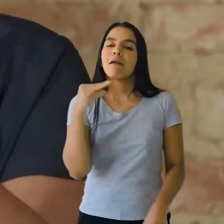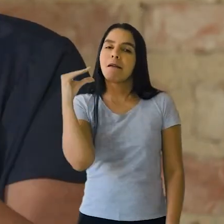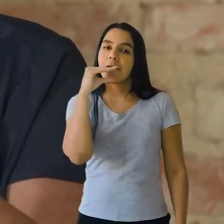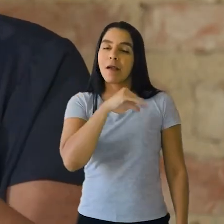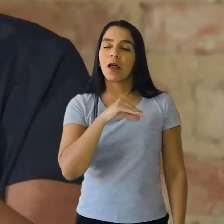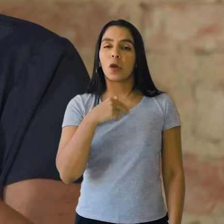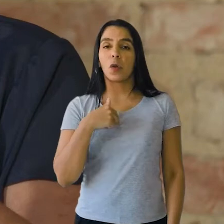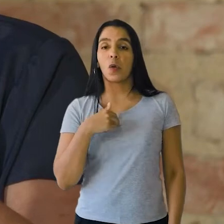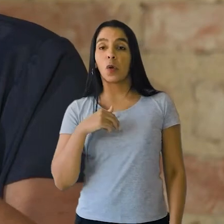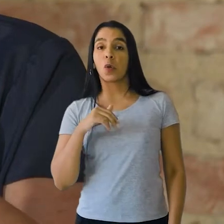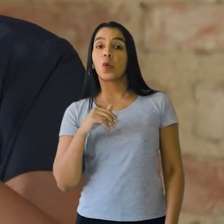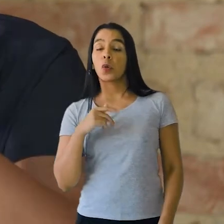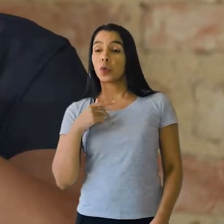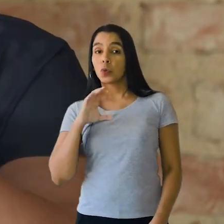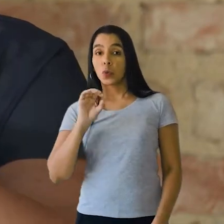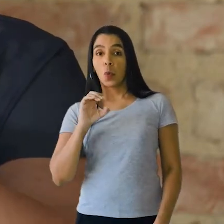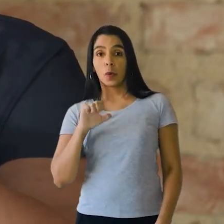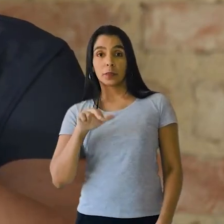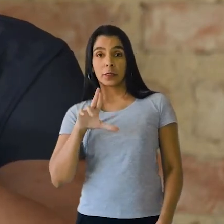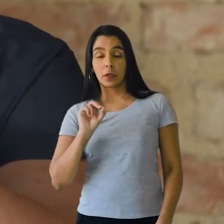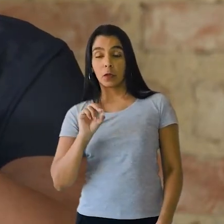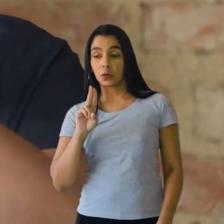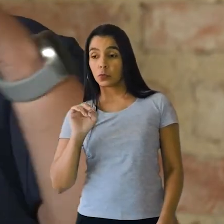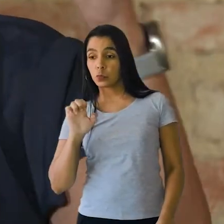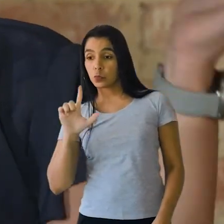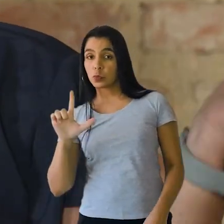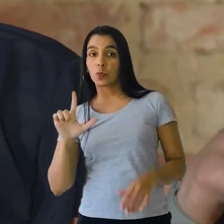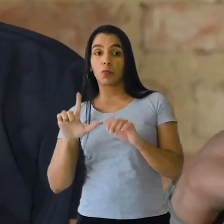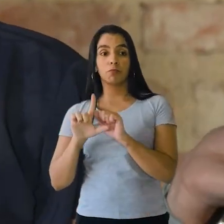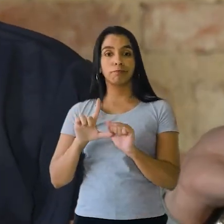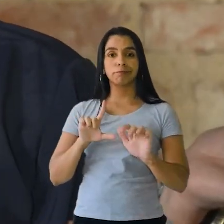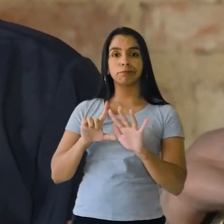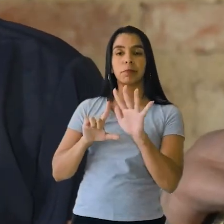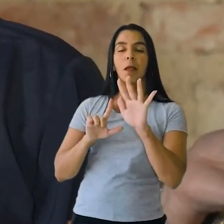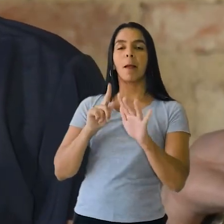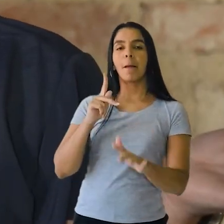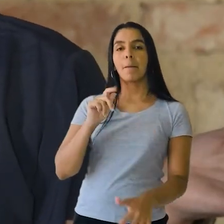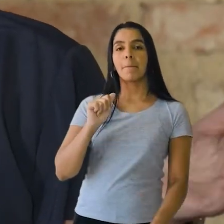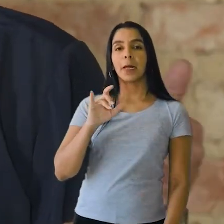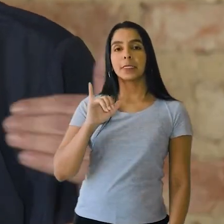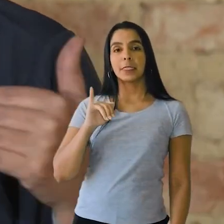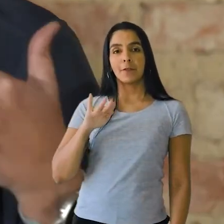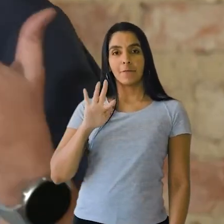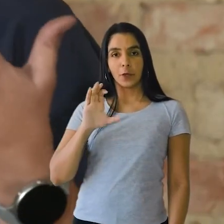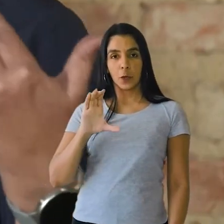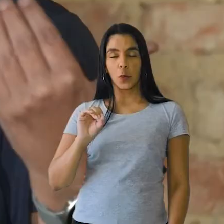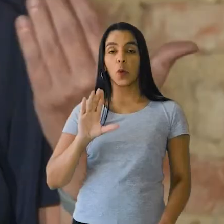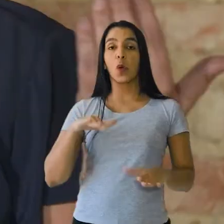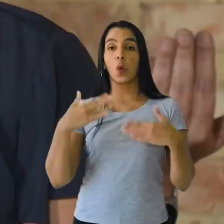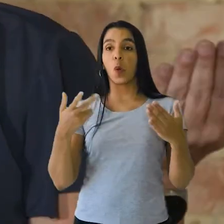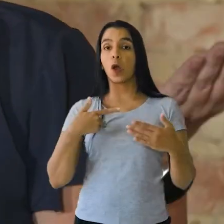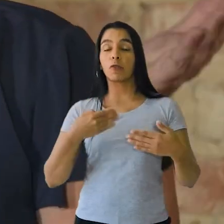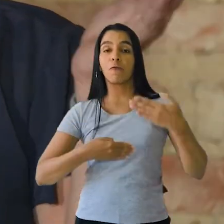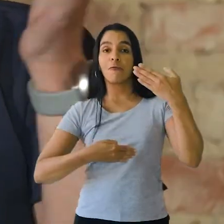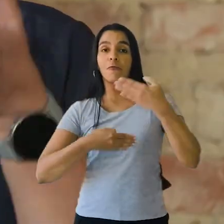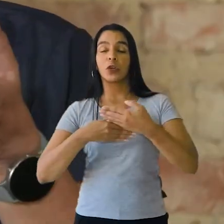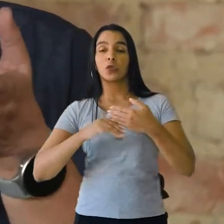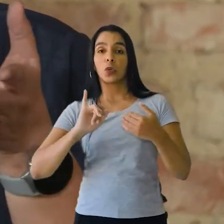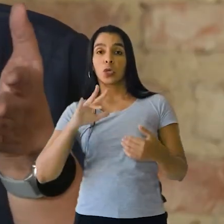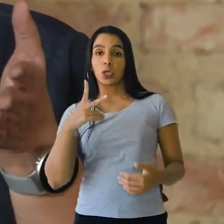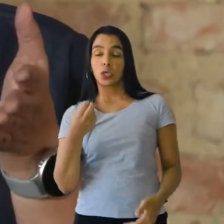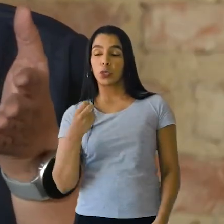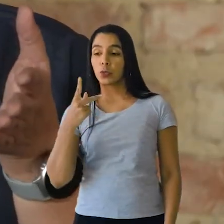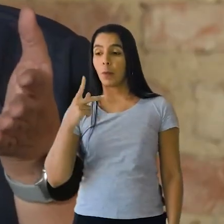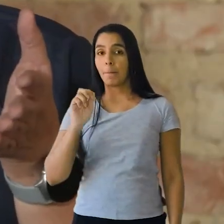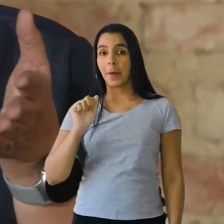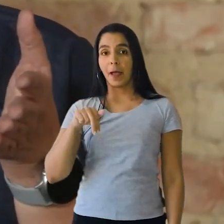um vazamento de calor do Atlântico Sul em direção ao Pacífico. E com o